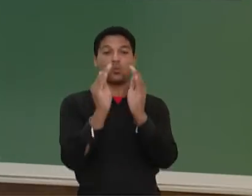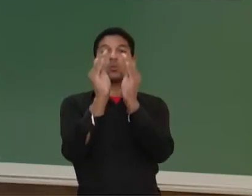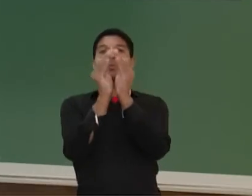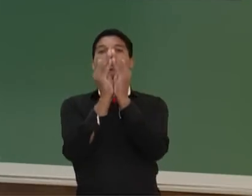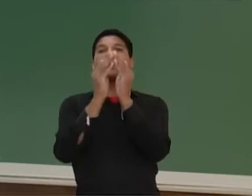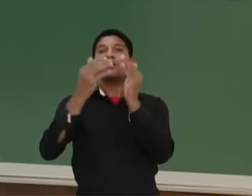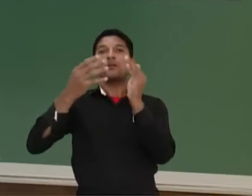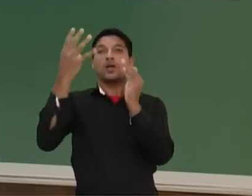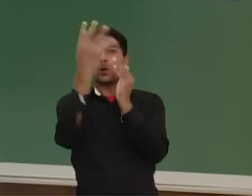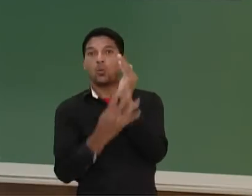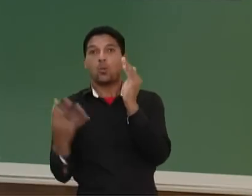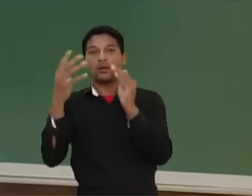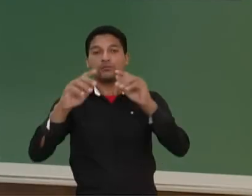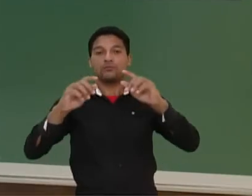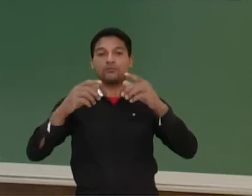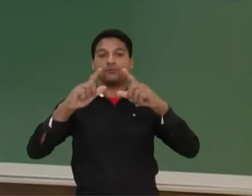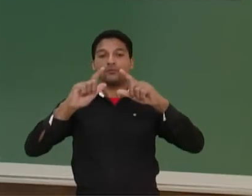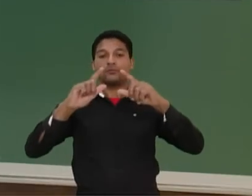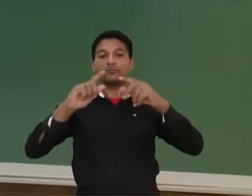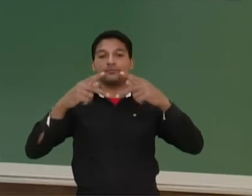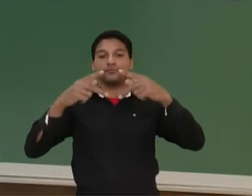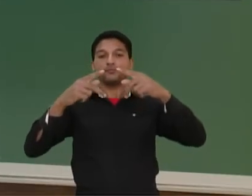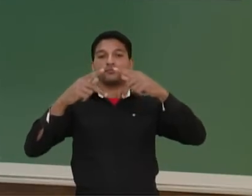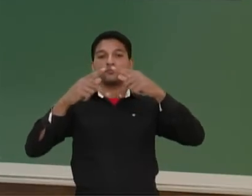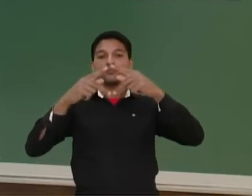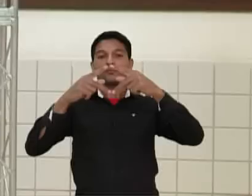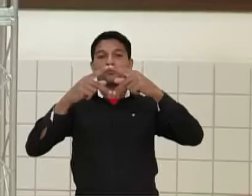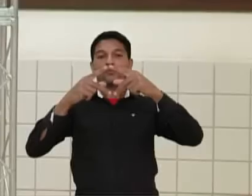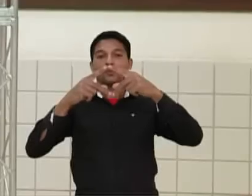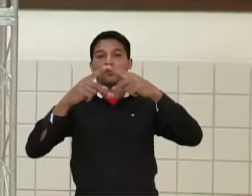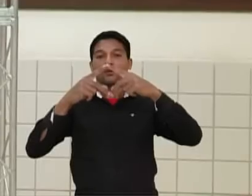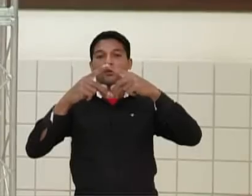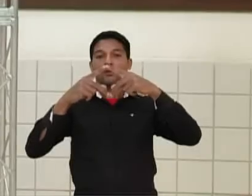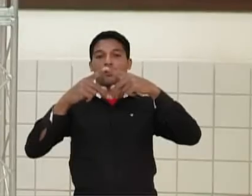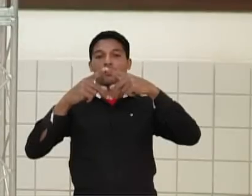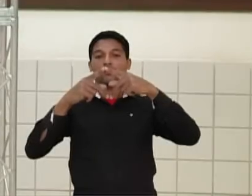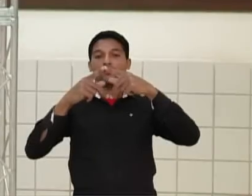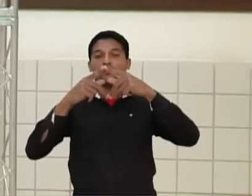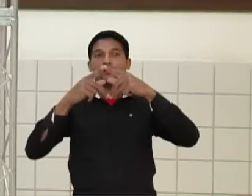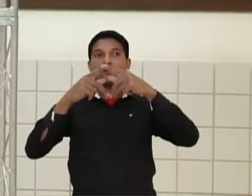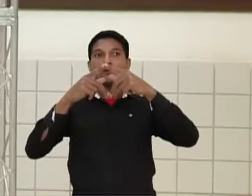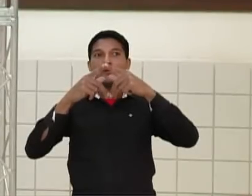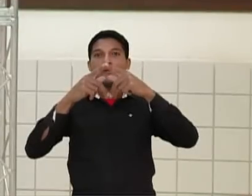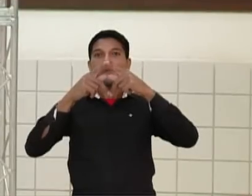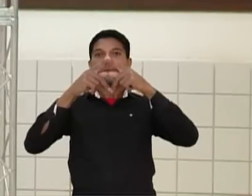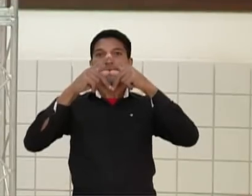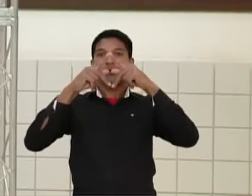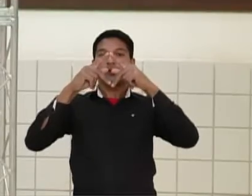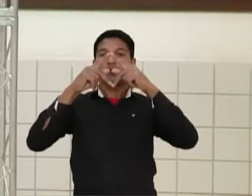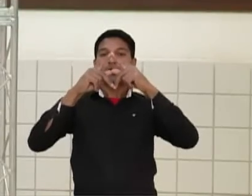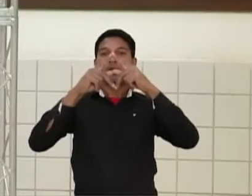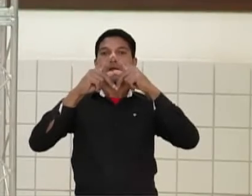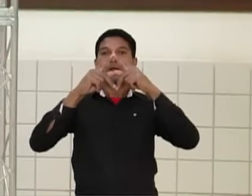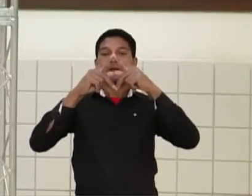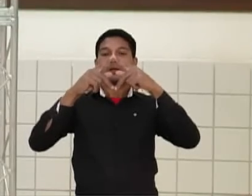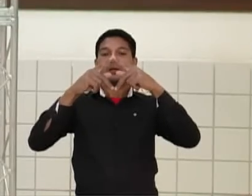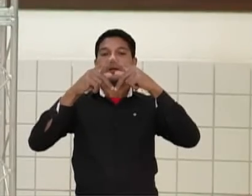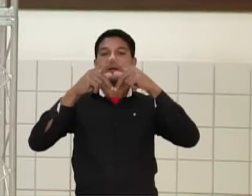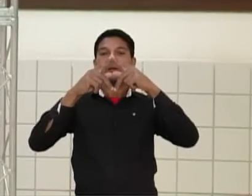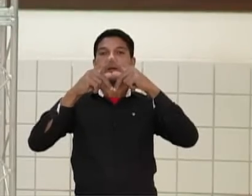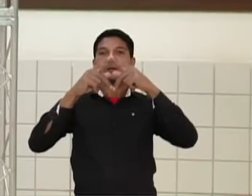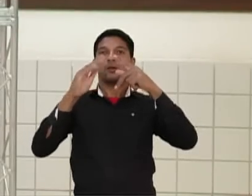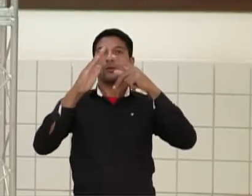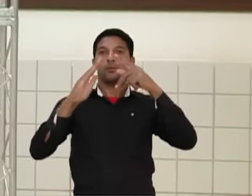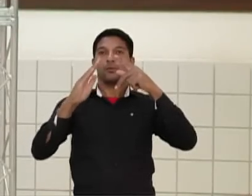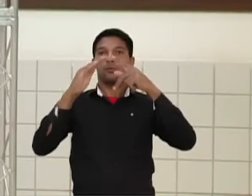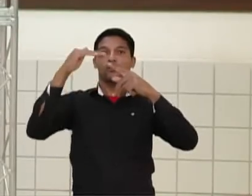você deve estar pensando nessa altura do campeonato que é tudo a mesma coisa, e não é. O losango é um paralelogramo que tem os 4 lados iguais.